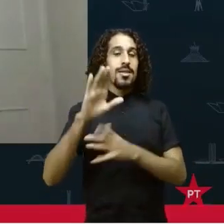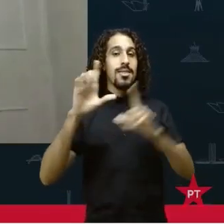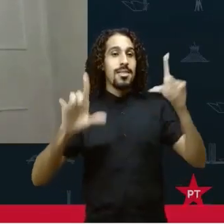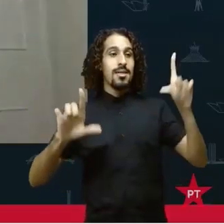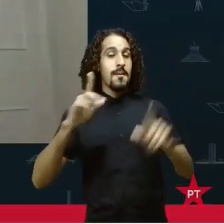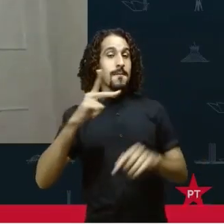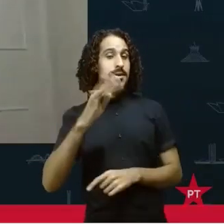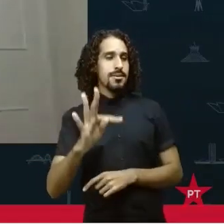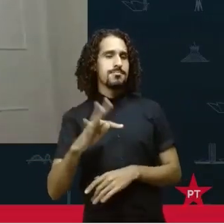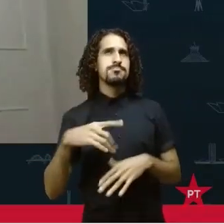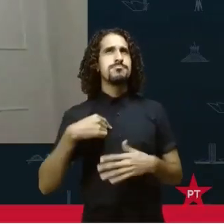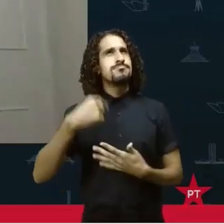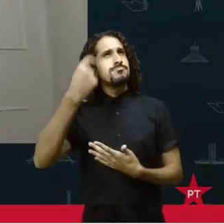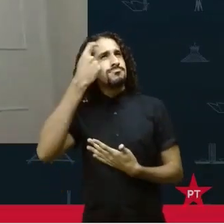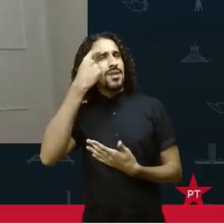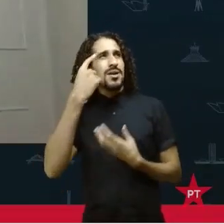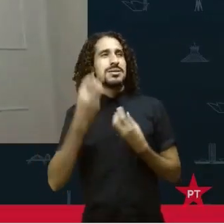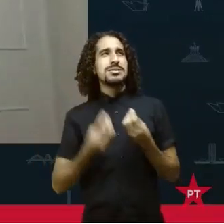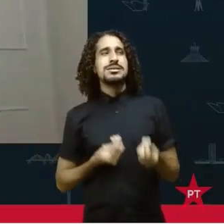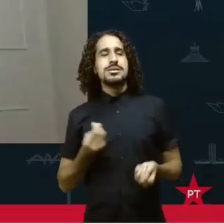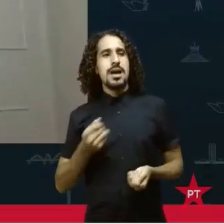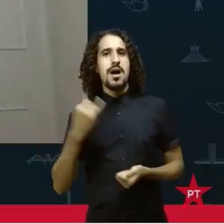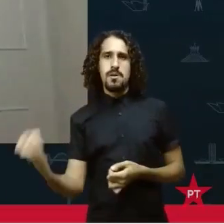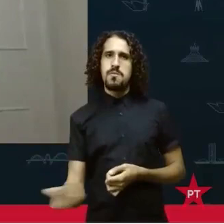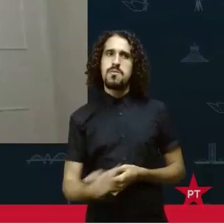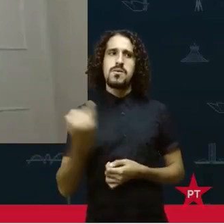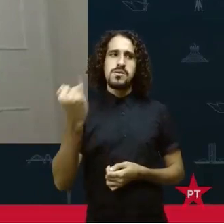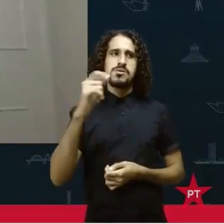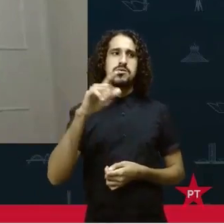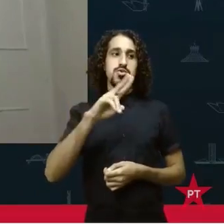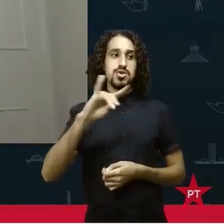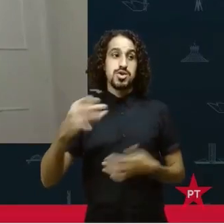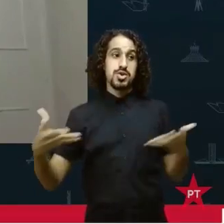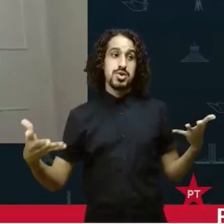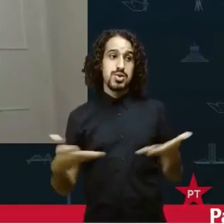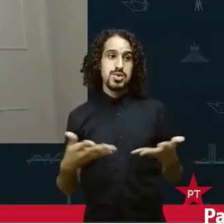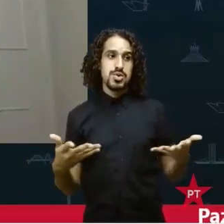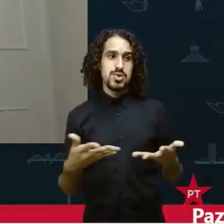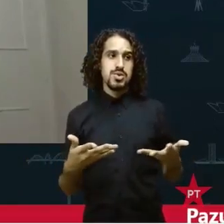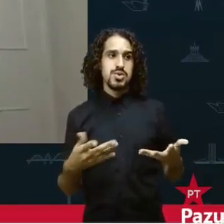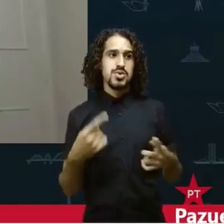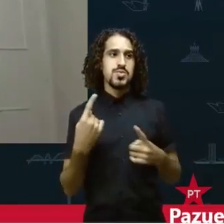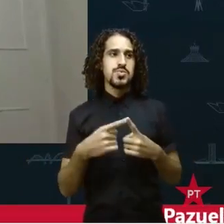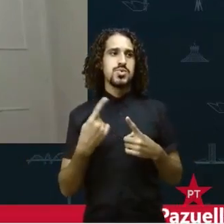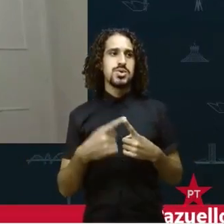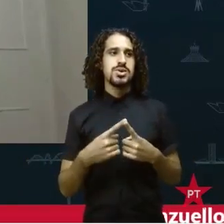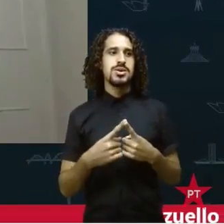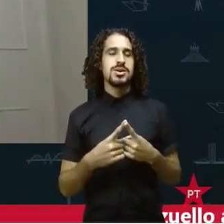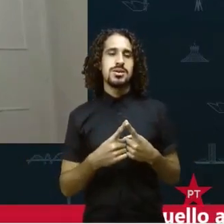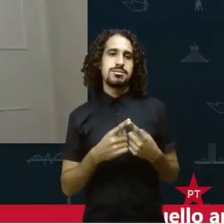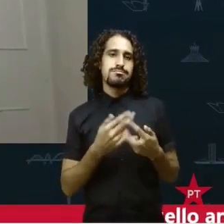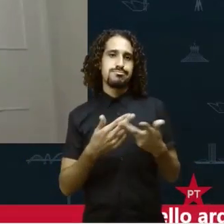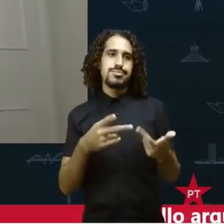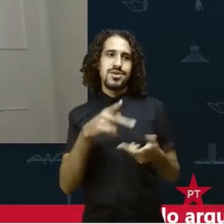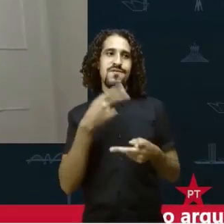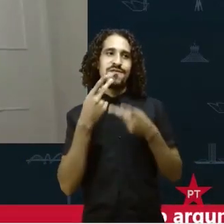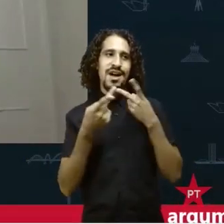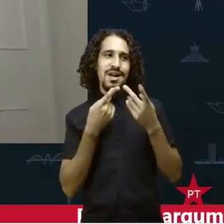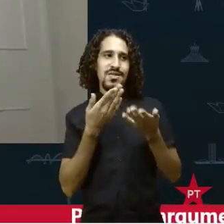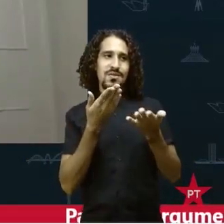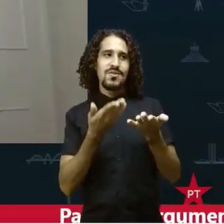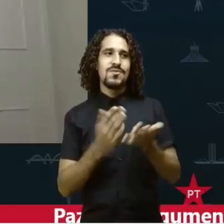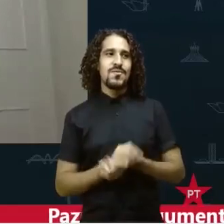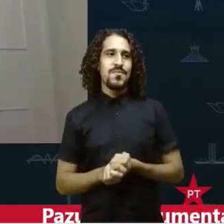Mas eu acho que foi muito importante o dia de hoje, pelas razões que você falou especialmente,